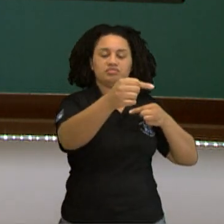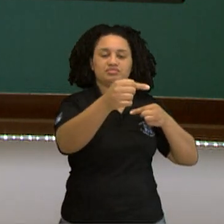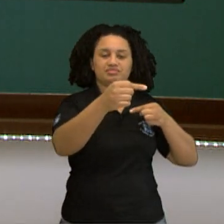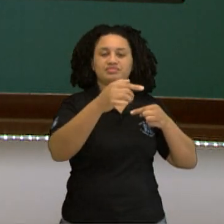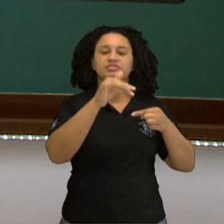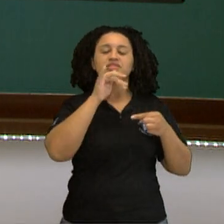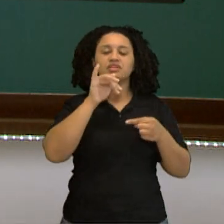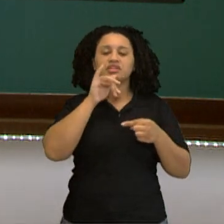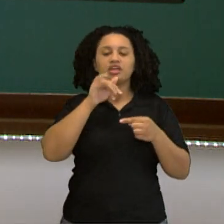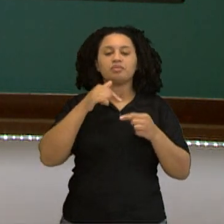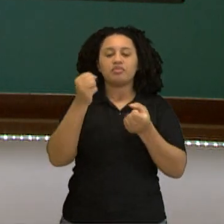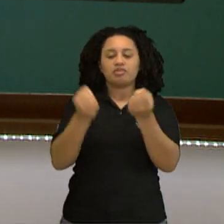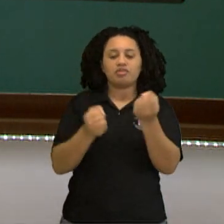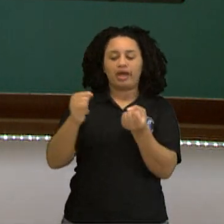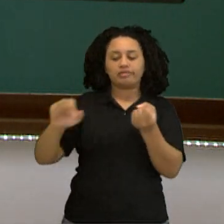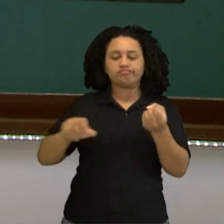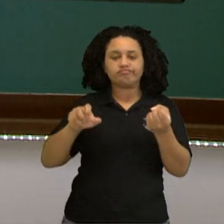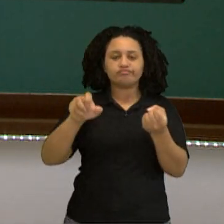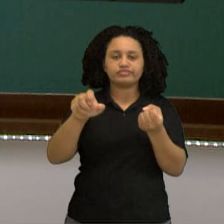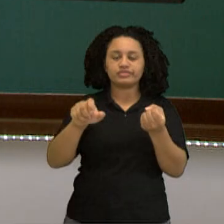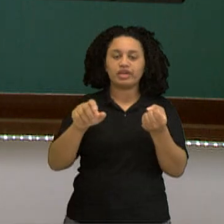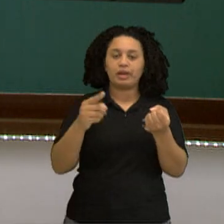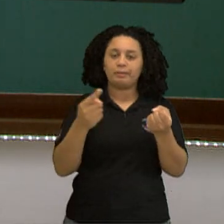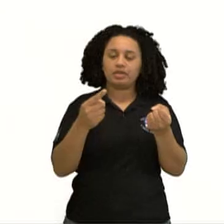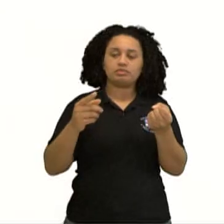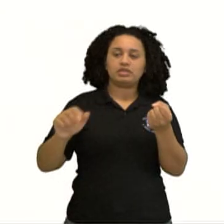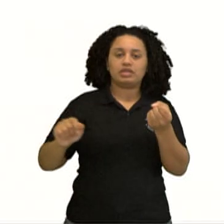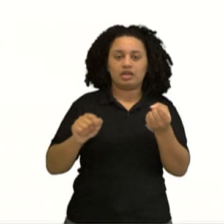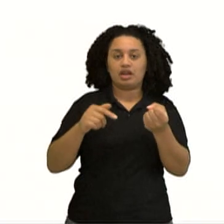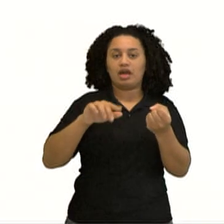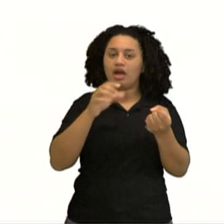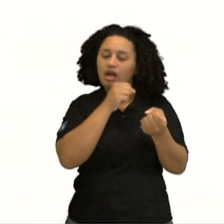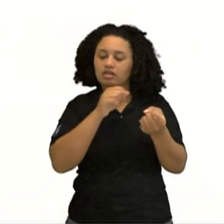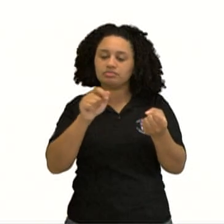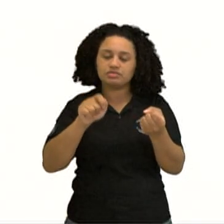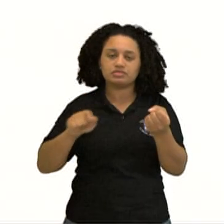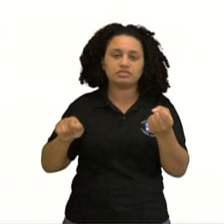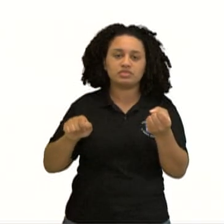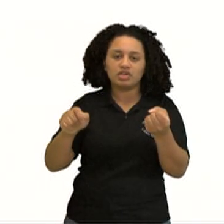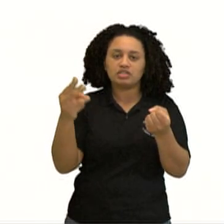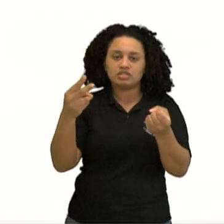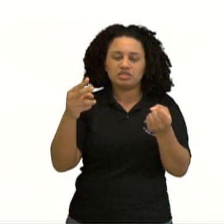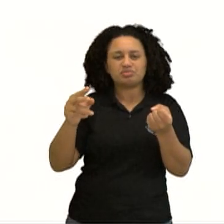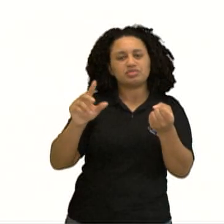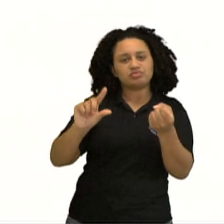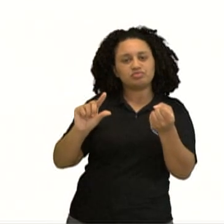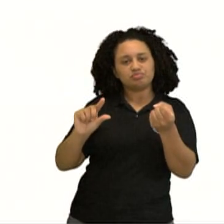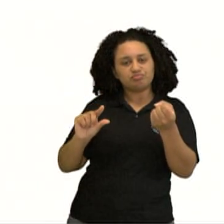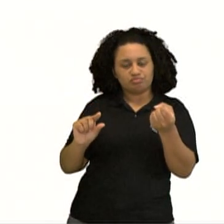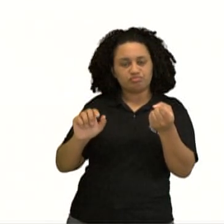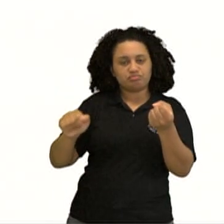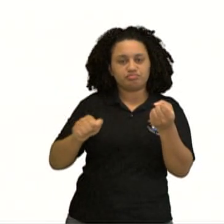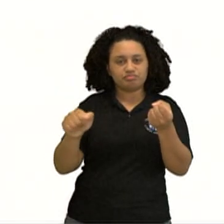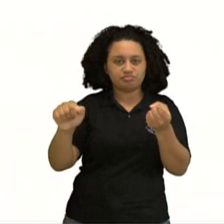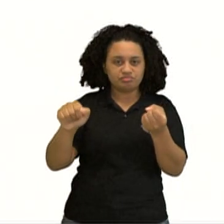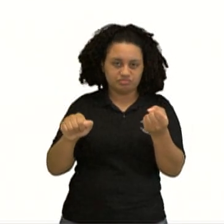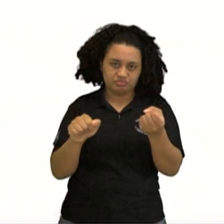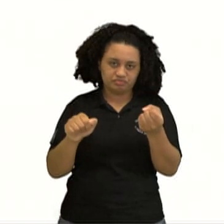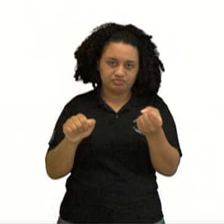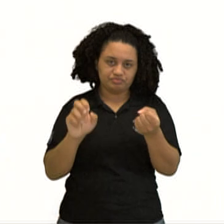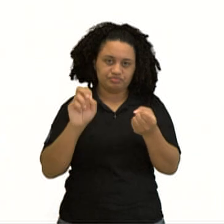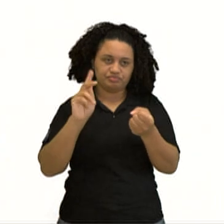marcha de um veículo, ou seja, você teria a primeira marcha, às vezes tem uma aceleração maior, a segunda um pouquinho menor e assim por